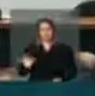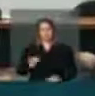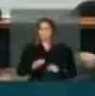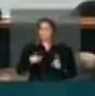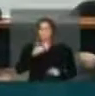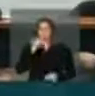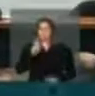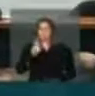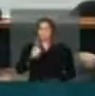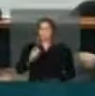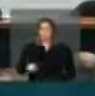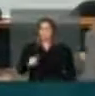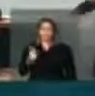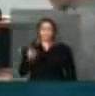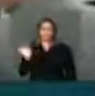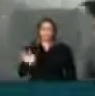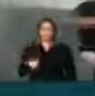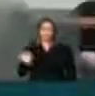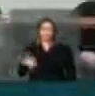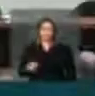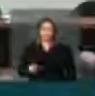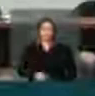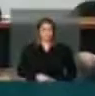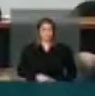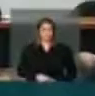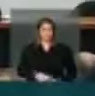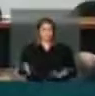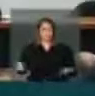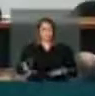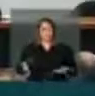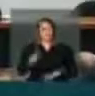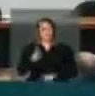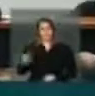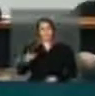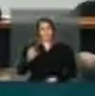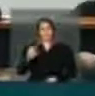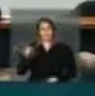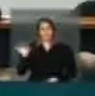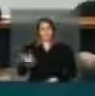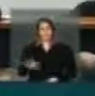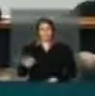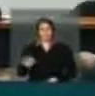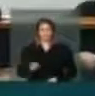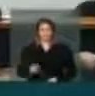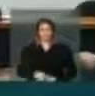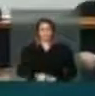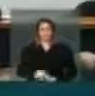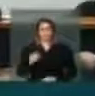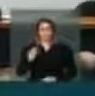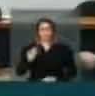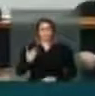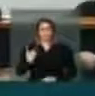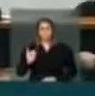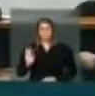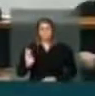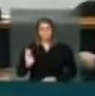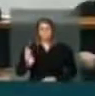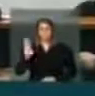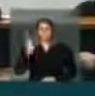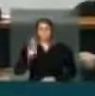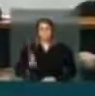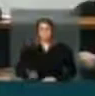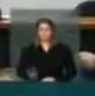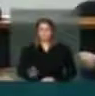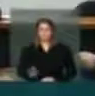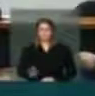ordem de 1,1%. E o senhor imagina que vai agora para 2%. O PIB, a expectativa do PIB brasileiro é de